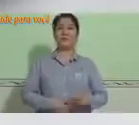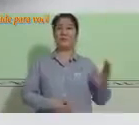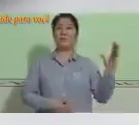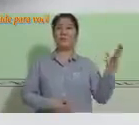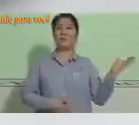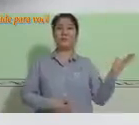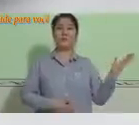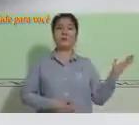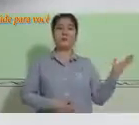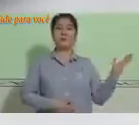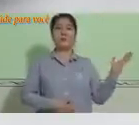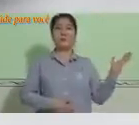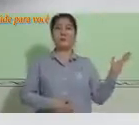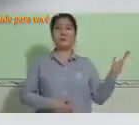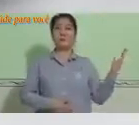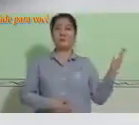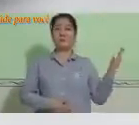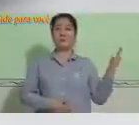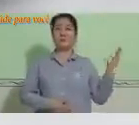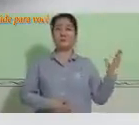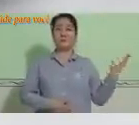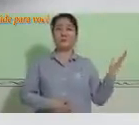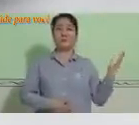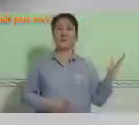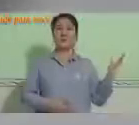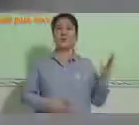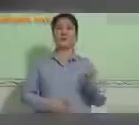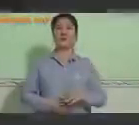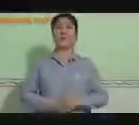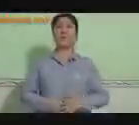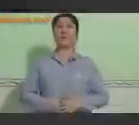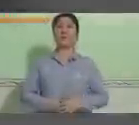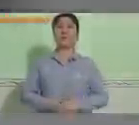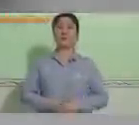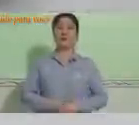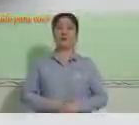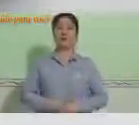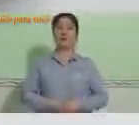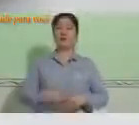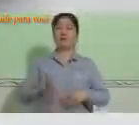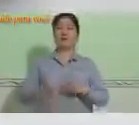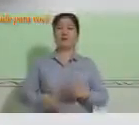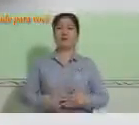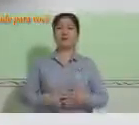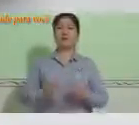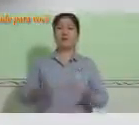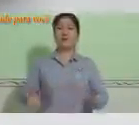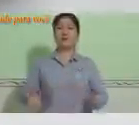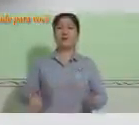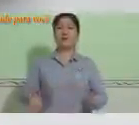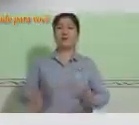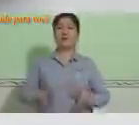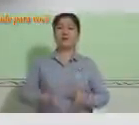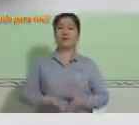a extração, vírgula fazendo movimentos circulares a voltada auréola, vírgula para estimular a descida do fluxo de leite, ponto